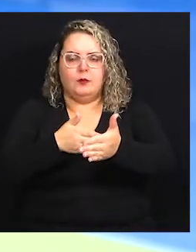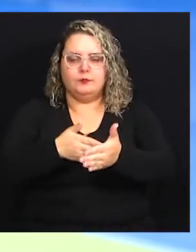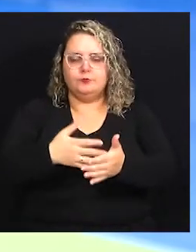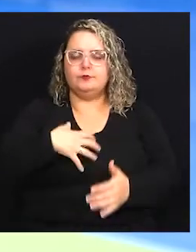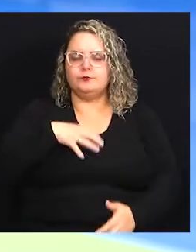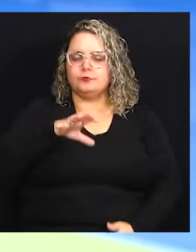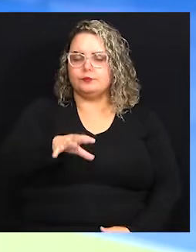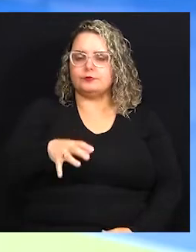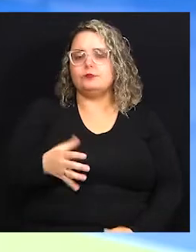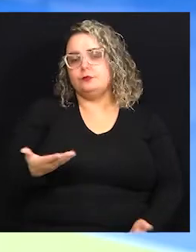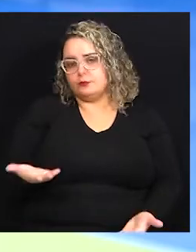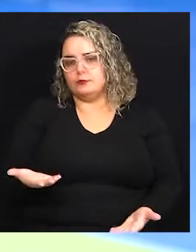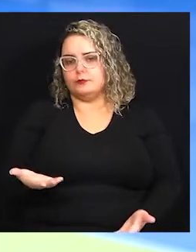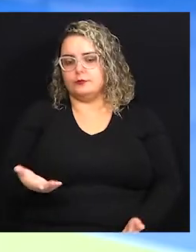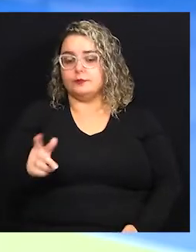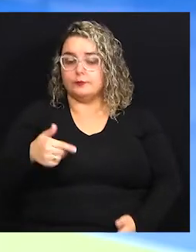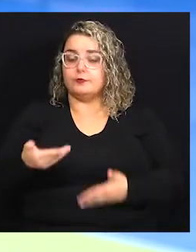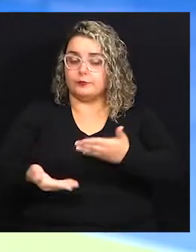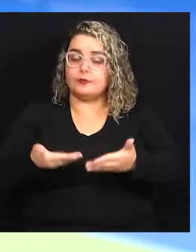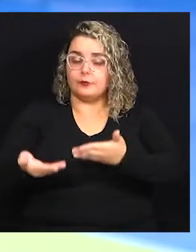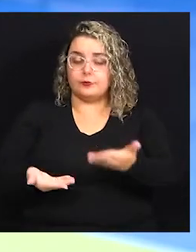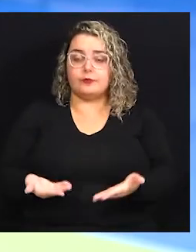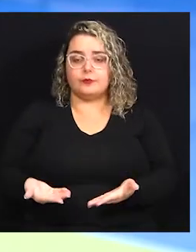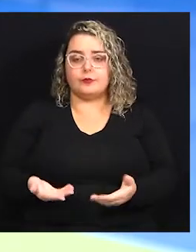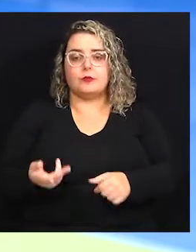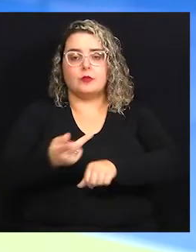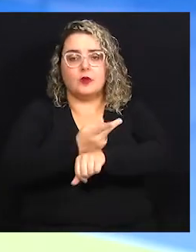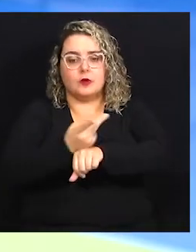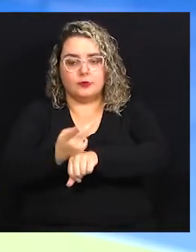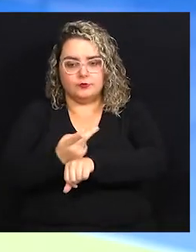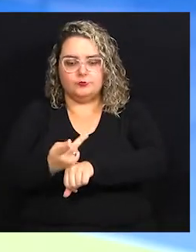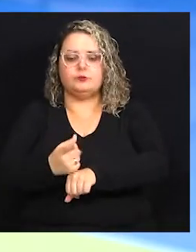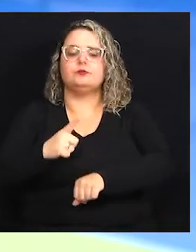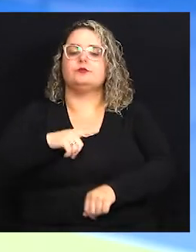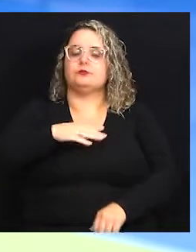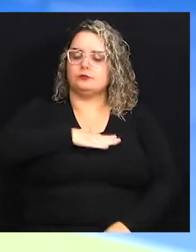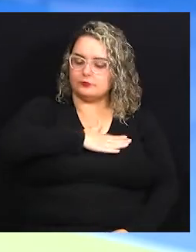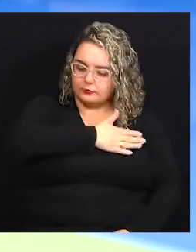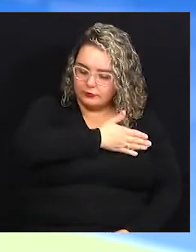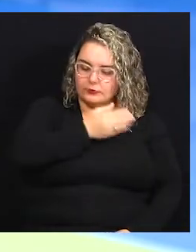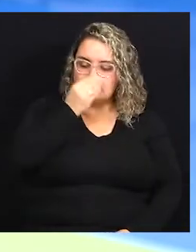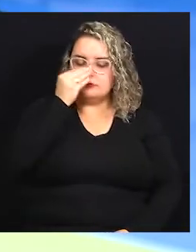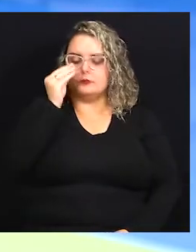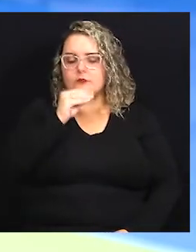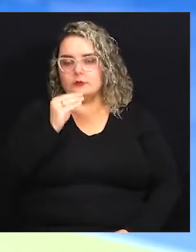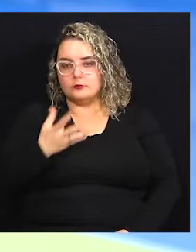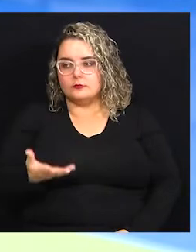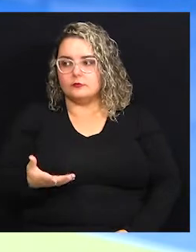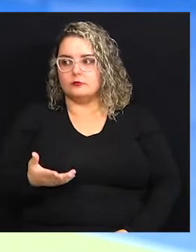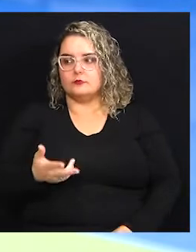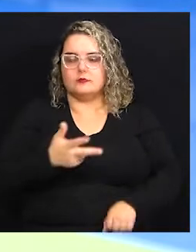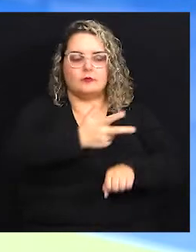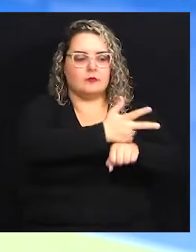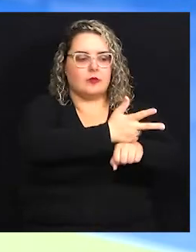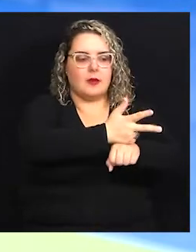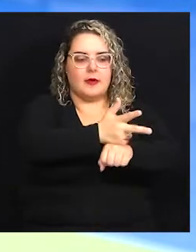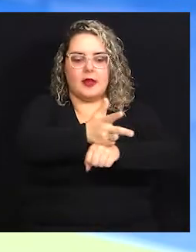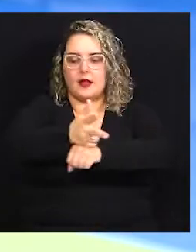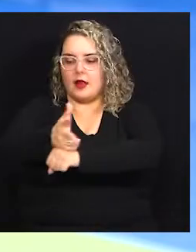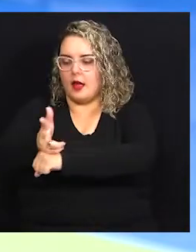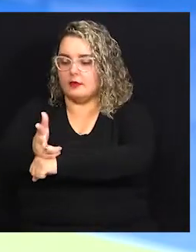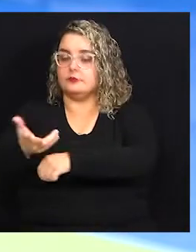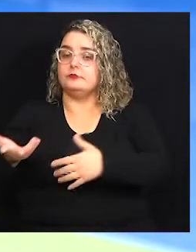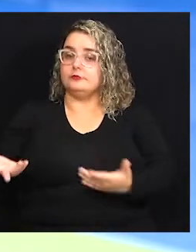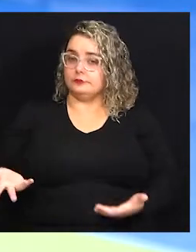é. Então é assim que eu trato, é assim que eu procuro. Existe a discriminação, só que hoje, como tem câmera para tudo que é lado,